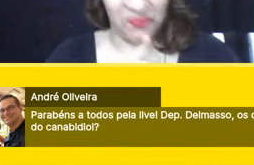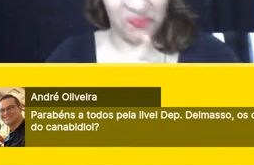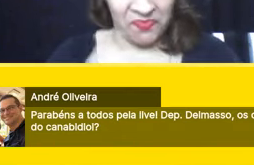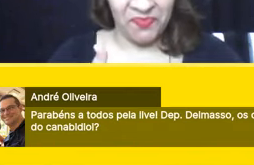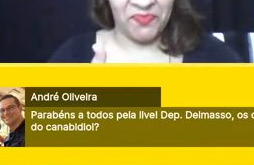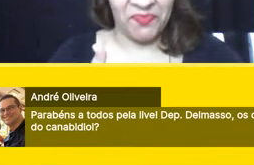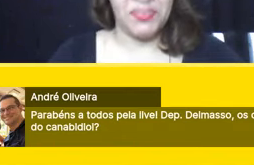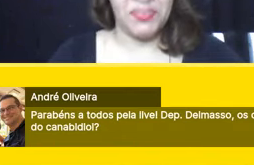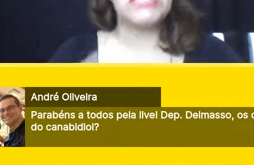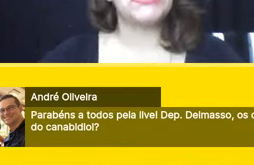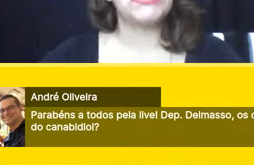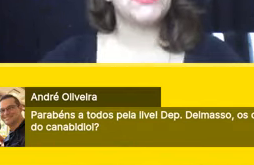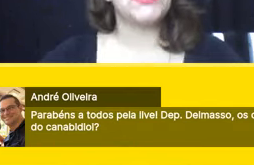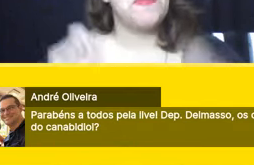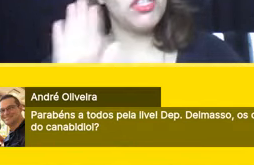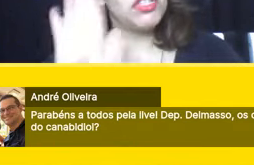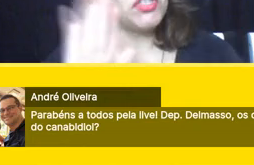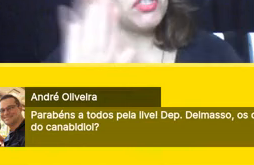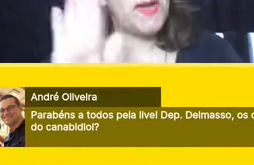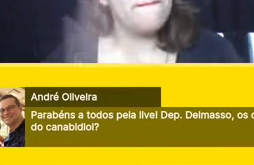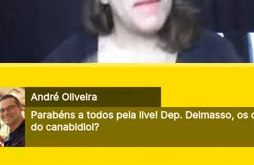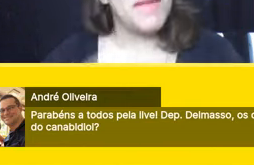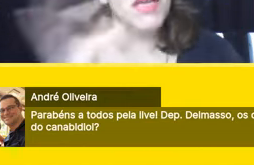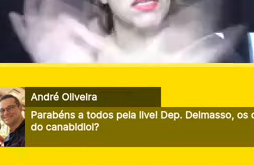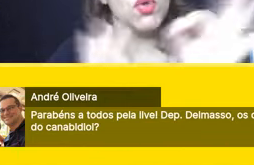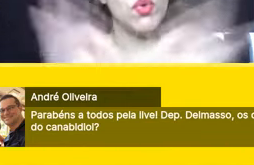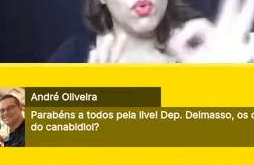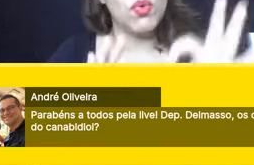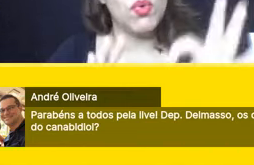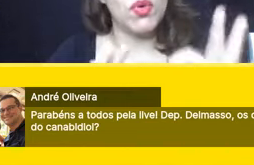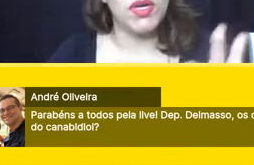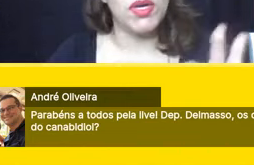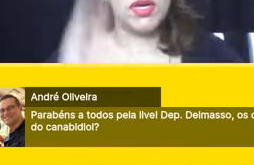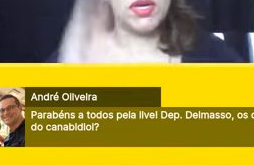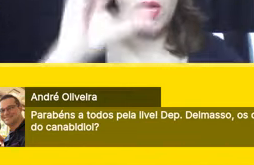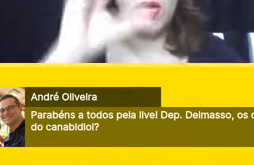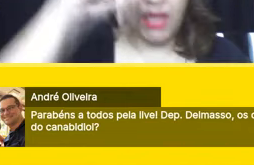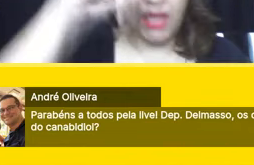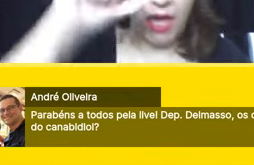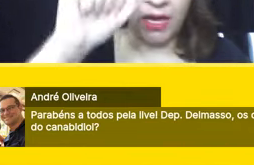distritais podem colaborar mais com a regulação do uso do canabidiol?